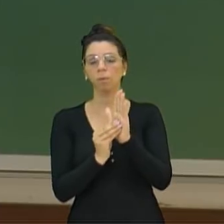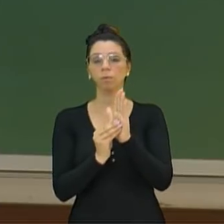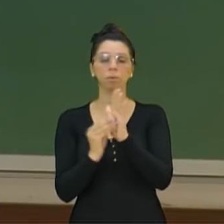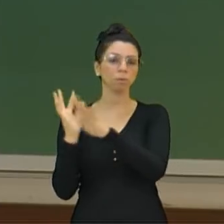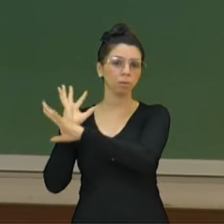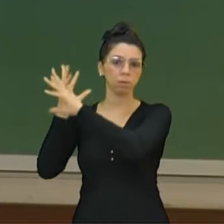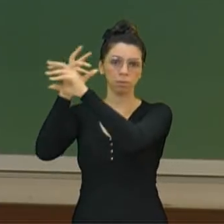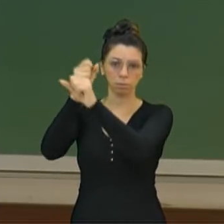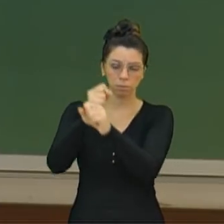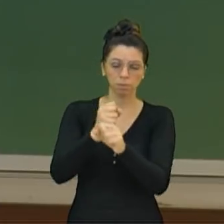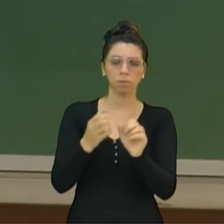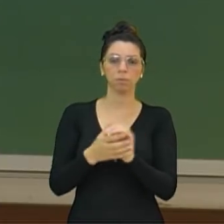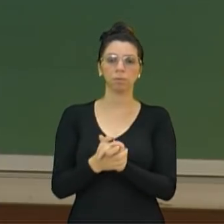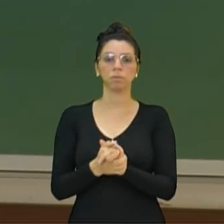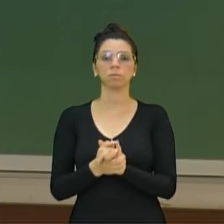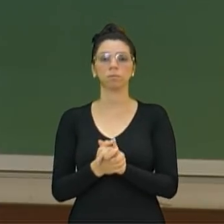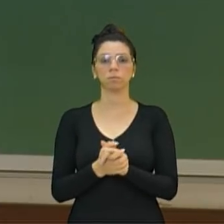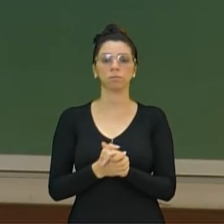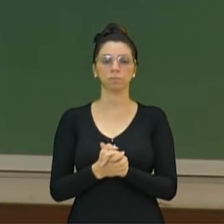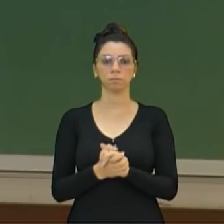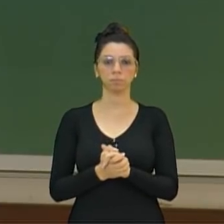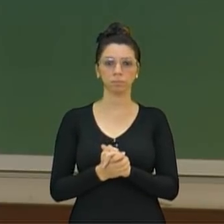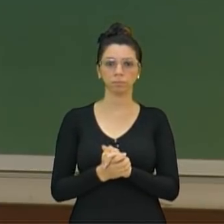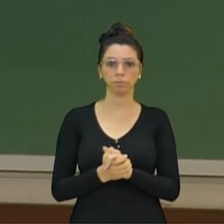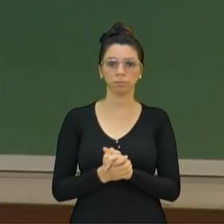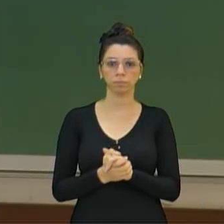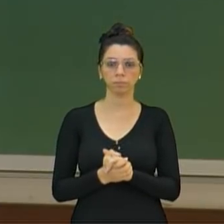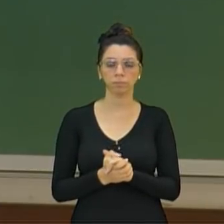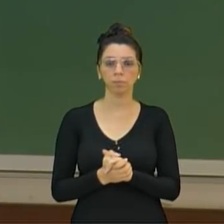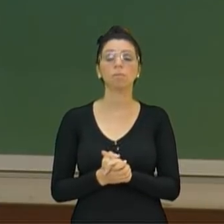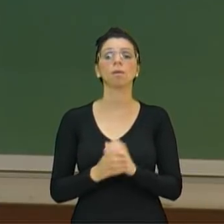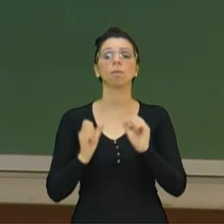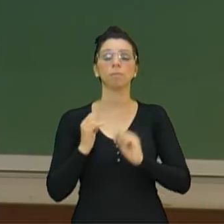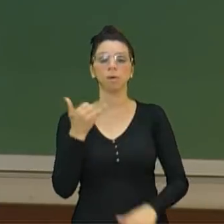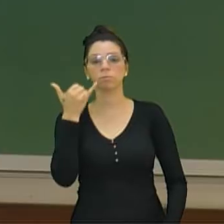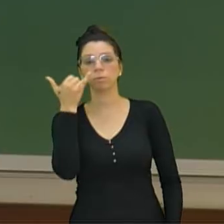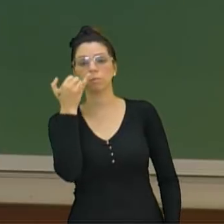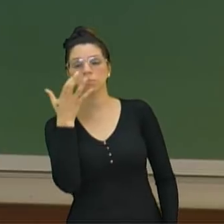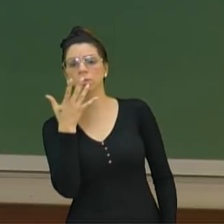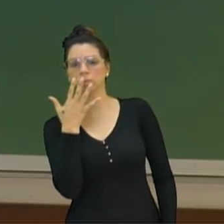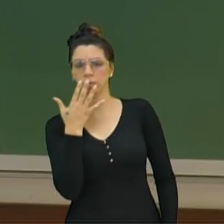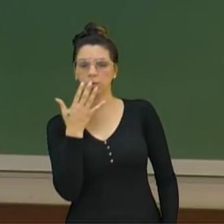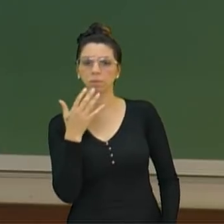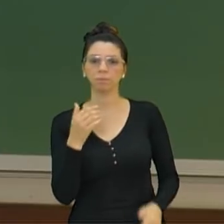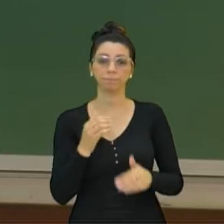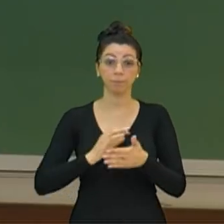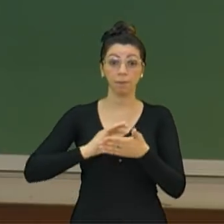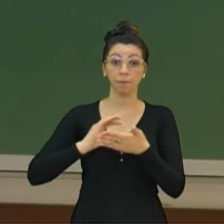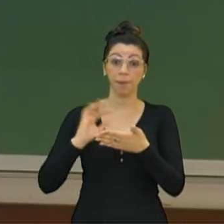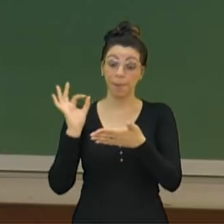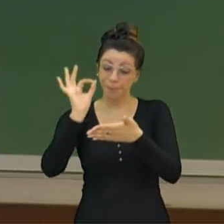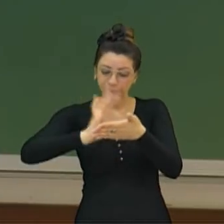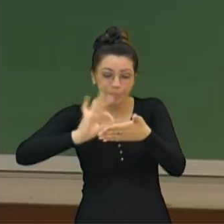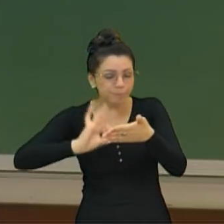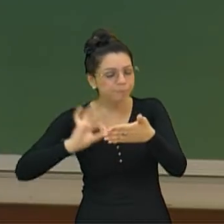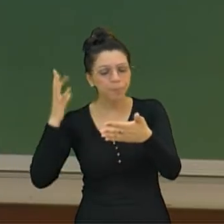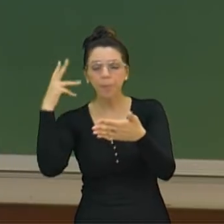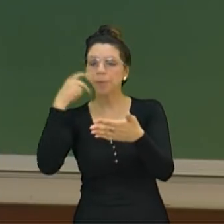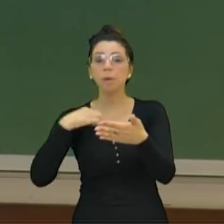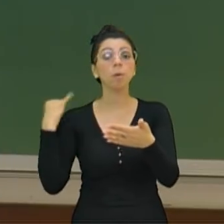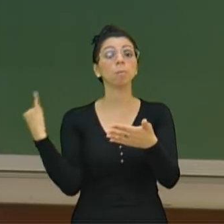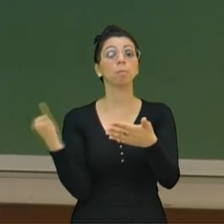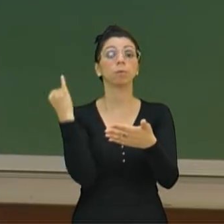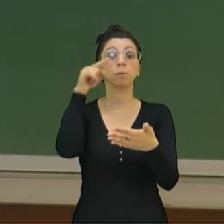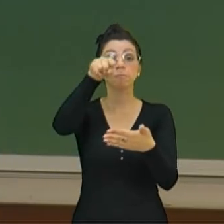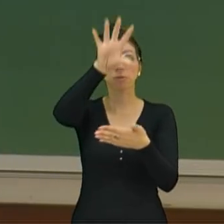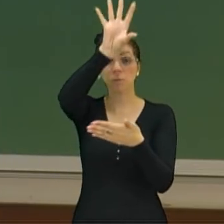parte 1, porque vai ter mais partes. Pode pegar a caneta colorida, o capricho é seu. O importante é você